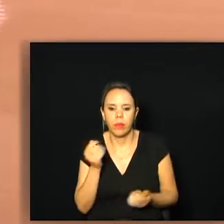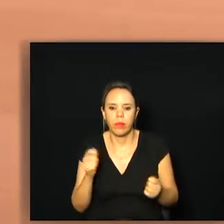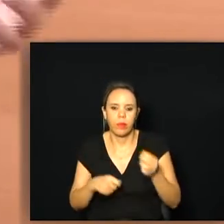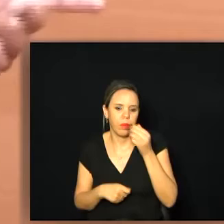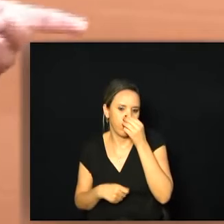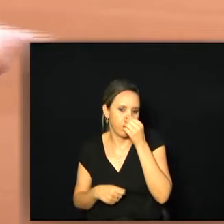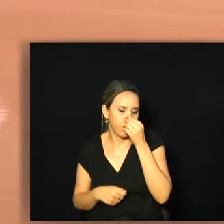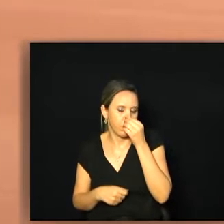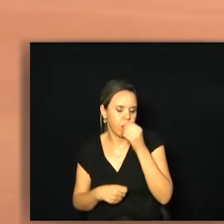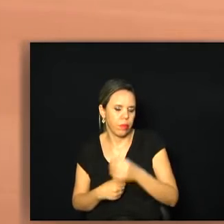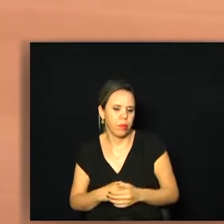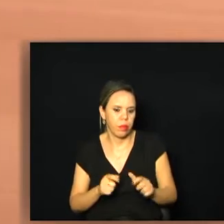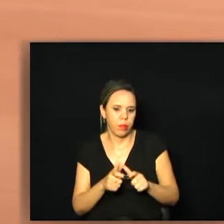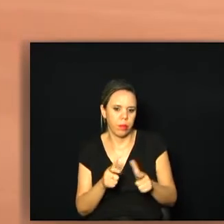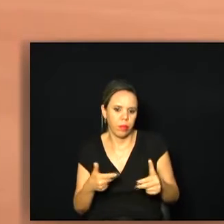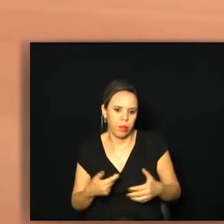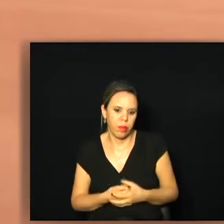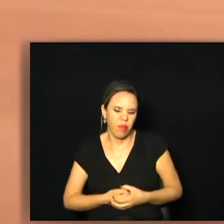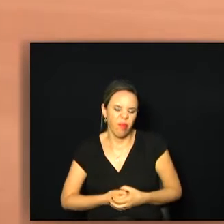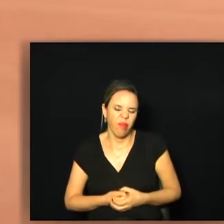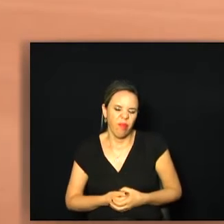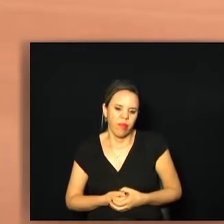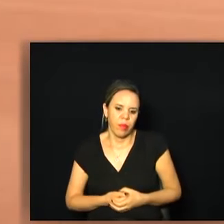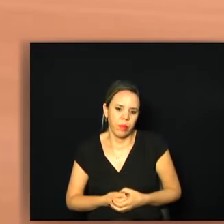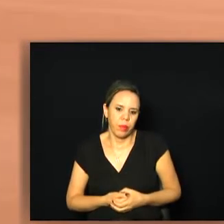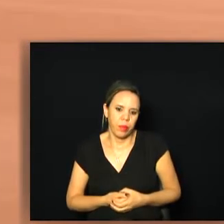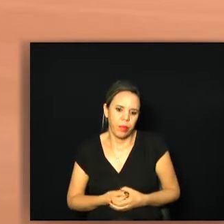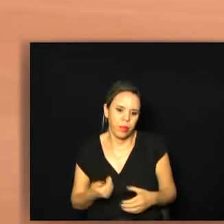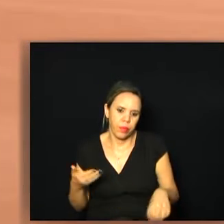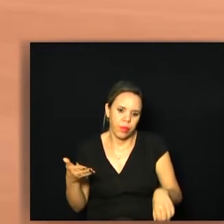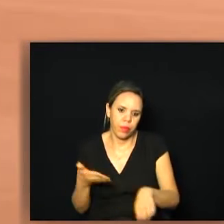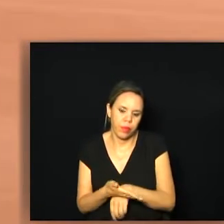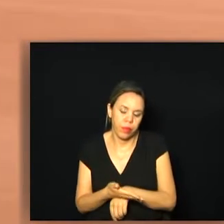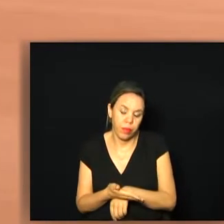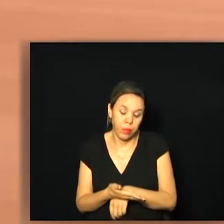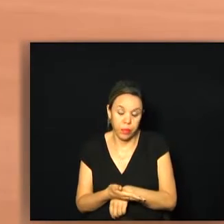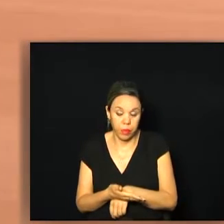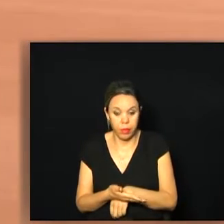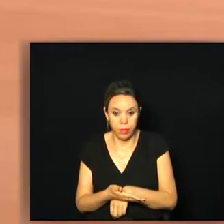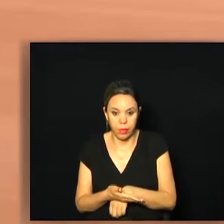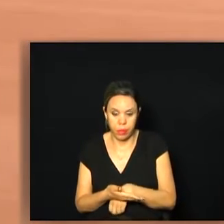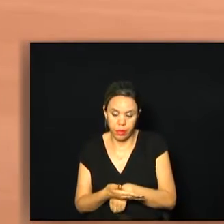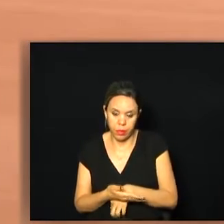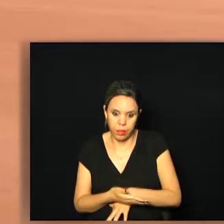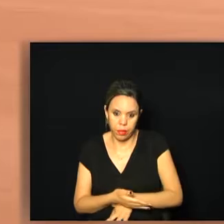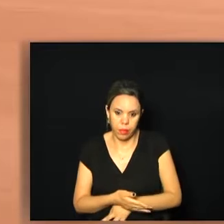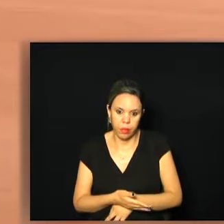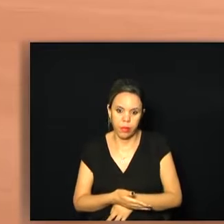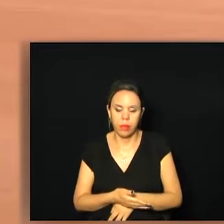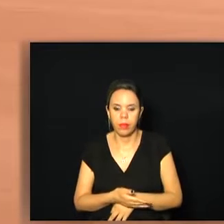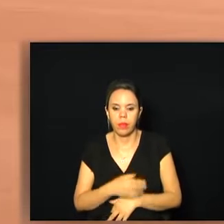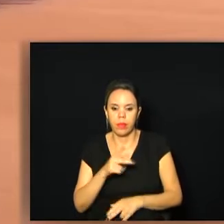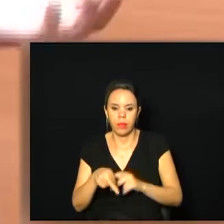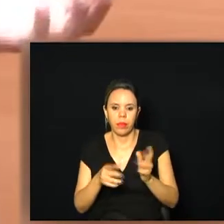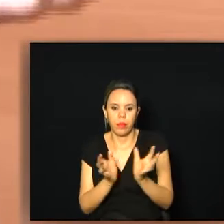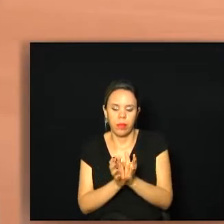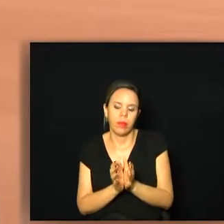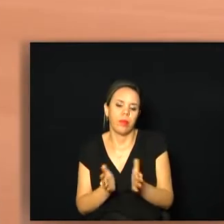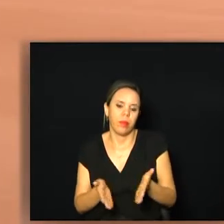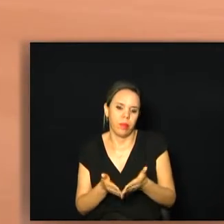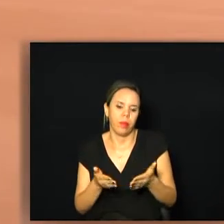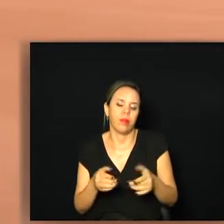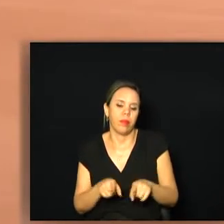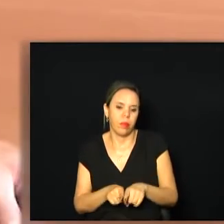possibilitou essa amplitude do acesso. inclusive das classes populares, né? E, além